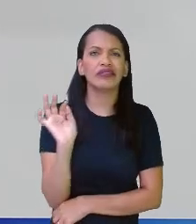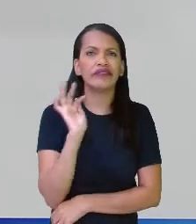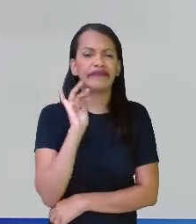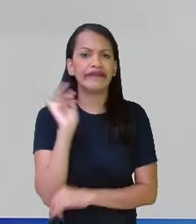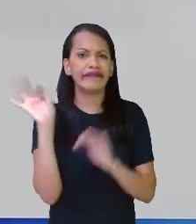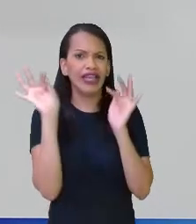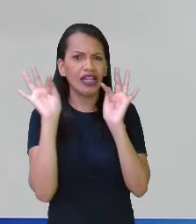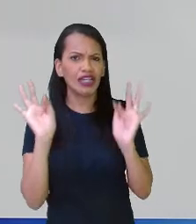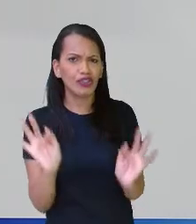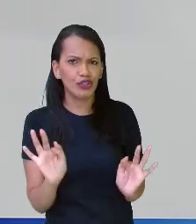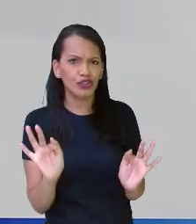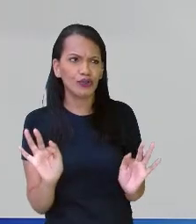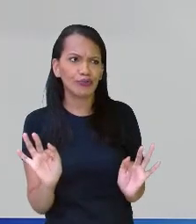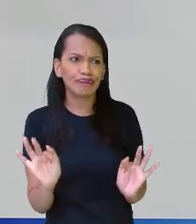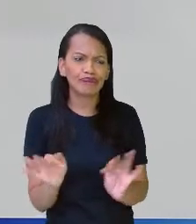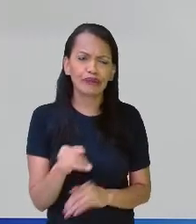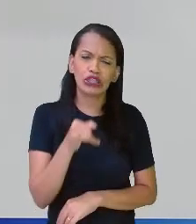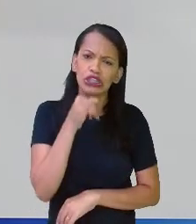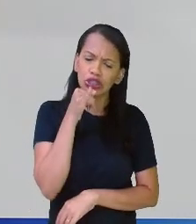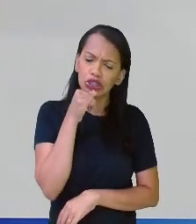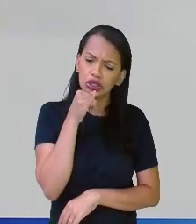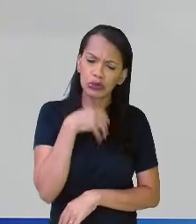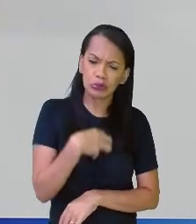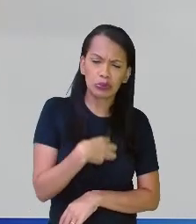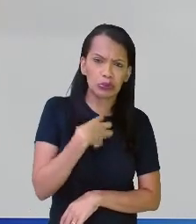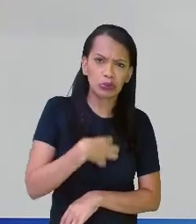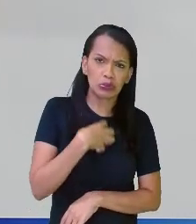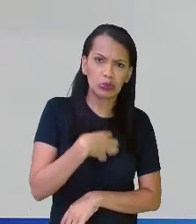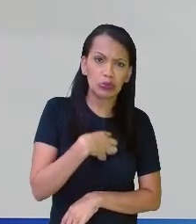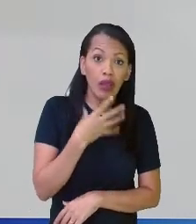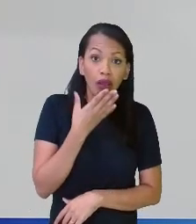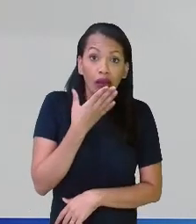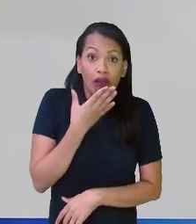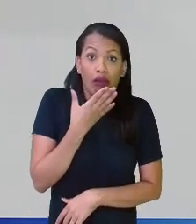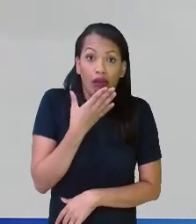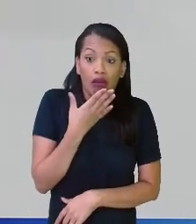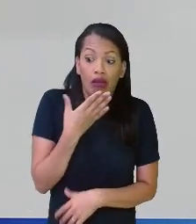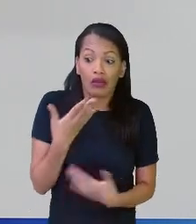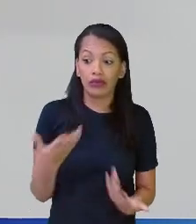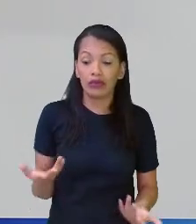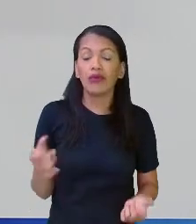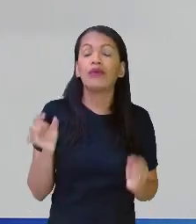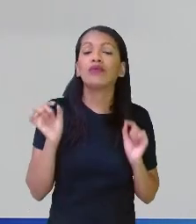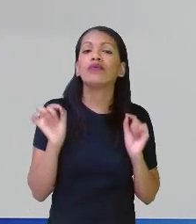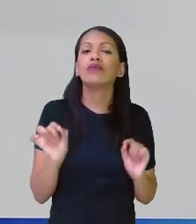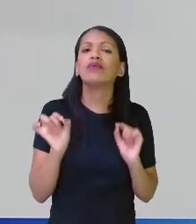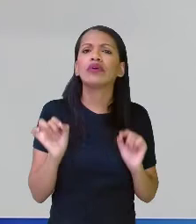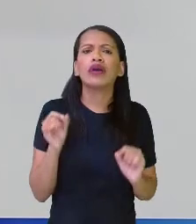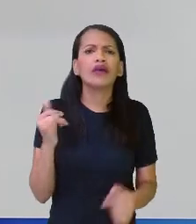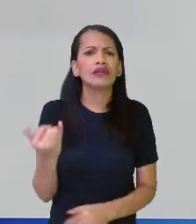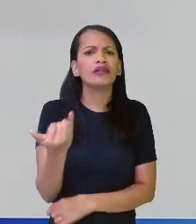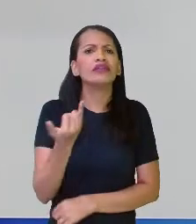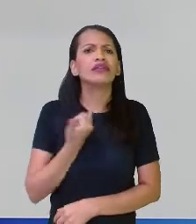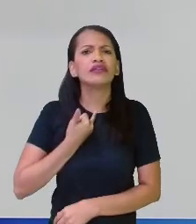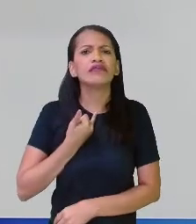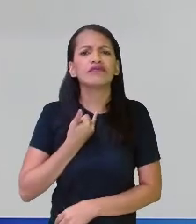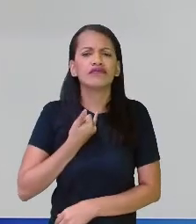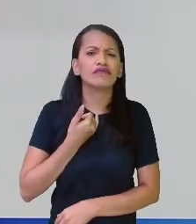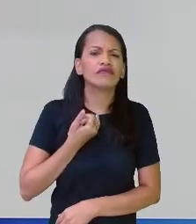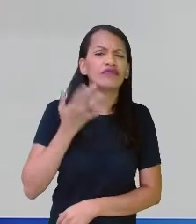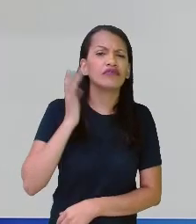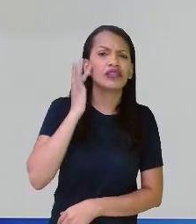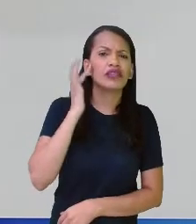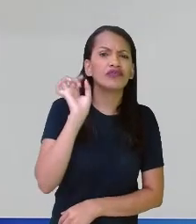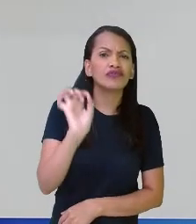tá triste? Ele tá chateado? Ele tá espantado? Ele tá o quê? Diz aí pra gente o que é que vocês acham que ele